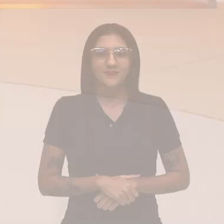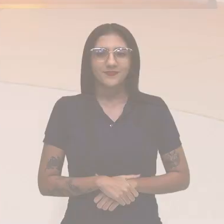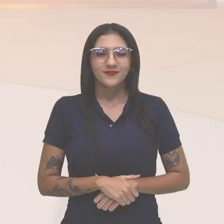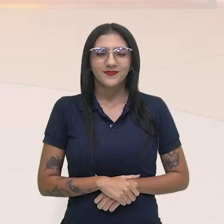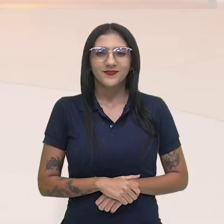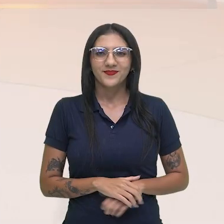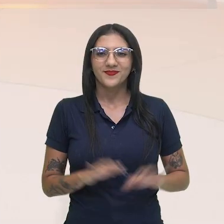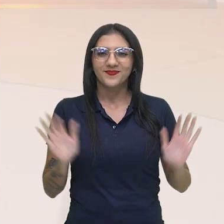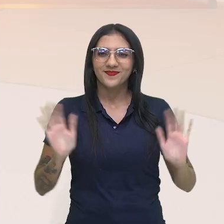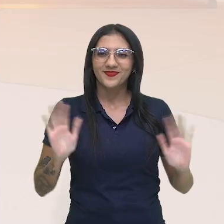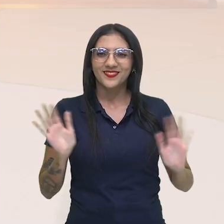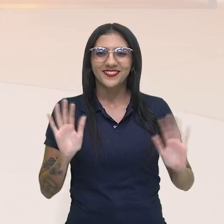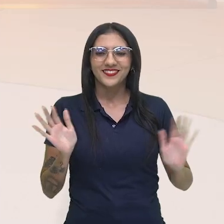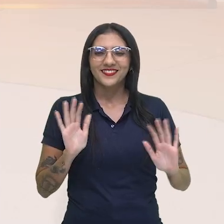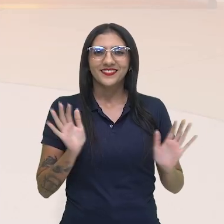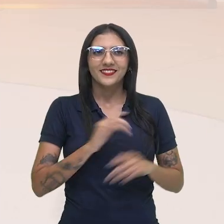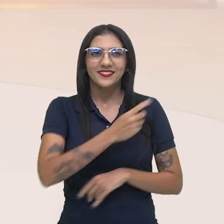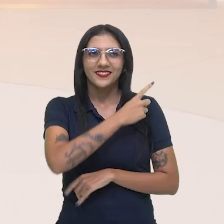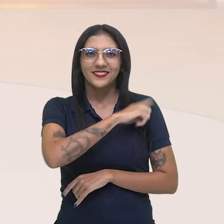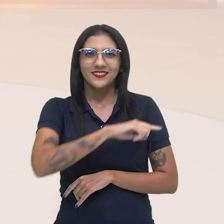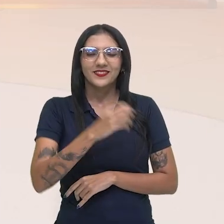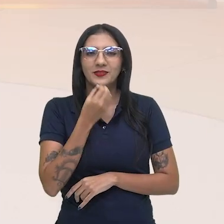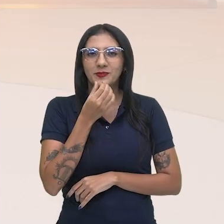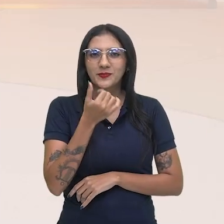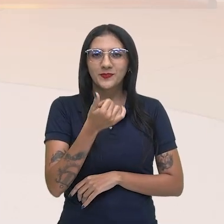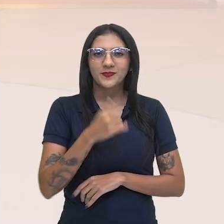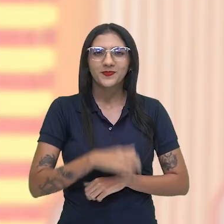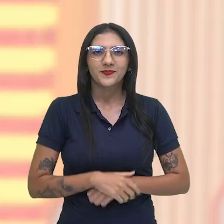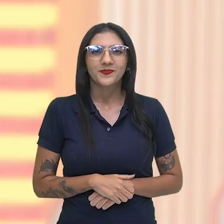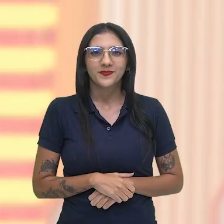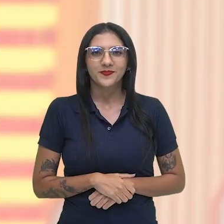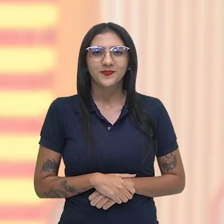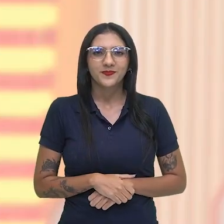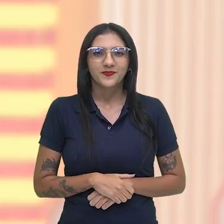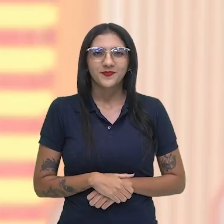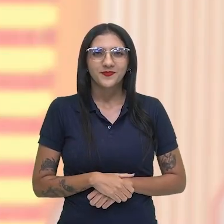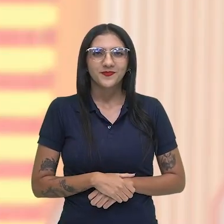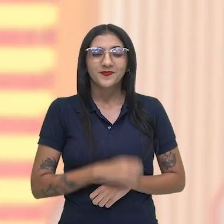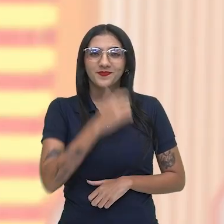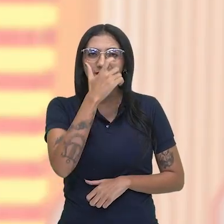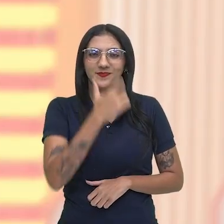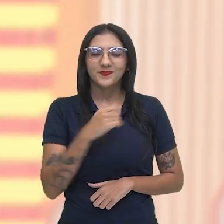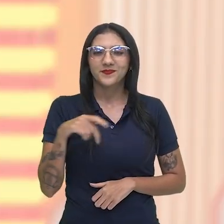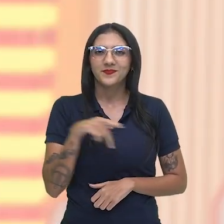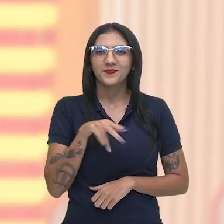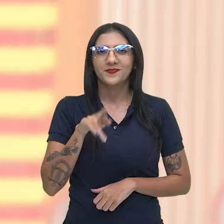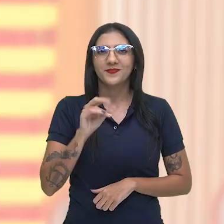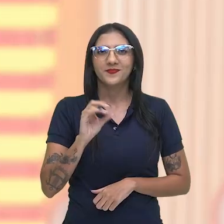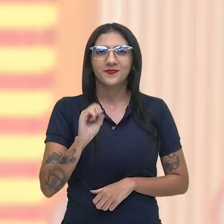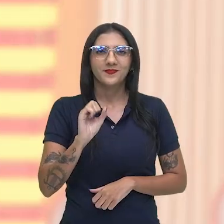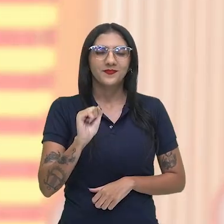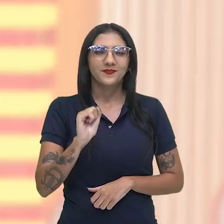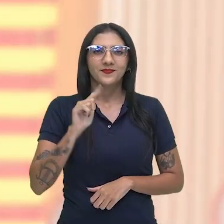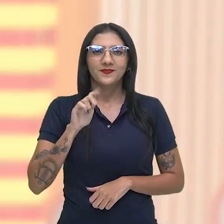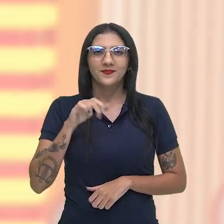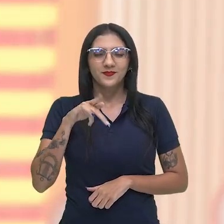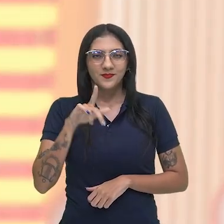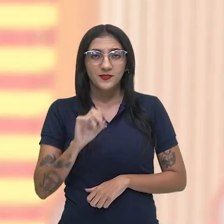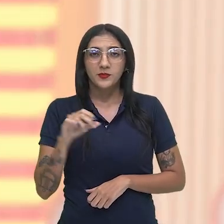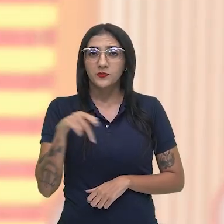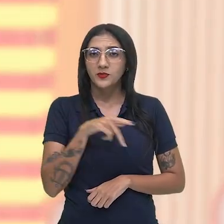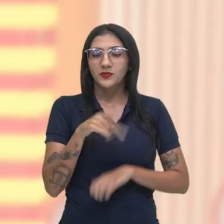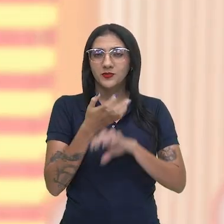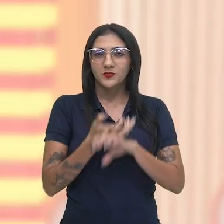Olá, primeira série do ensino médio, tudo bem com vocês? Eu sou o professor Rosângelo Assis, professor de filosofia